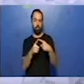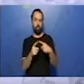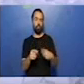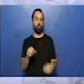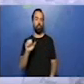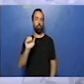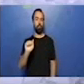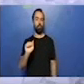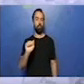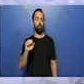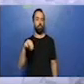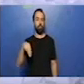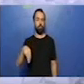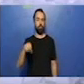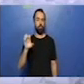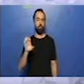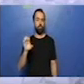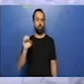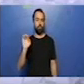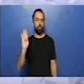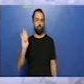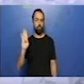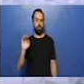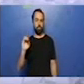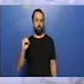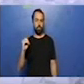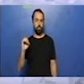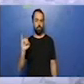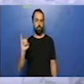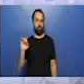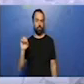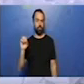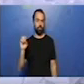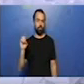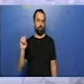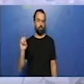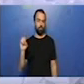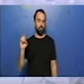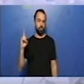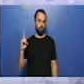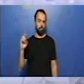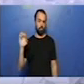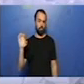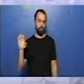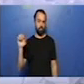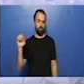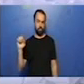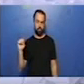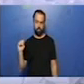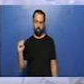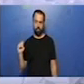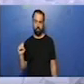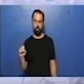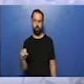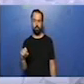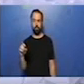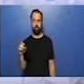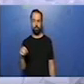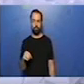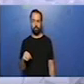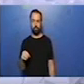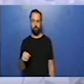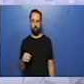os seres ameboides, que se locomovem por pseudópodes, os nomes deles também, ou sarcodinos ou